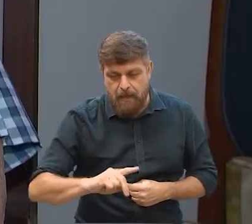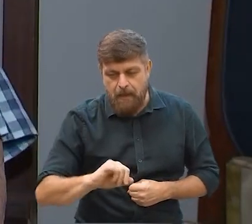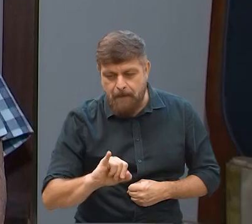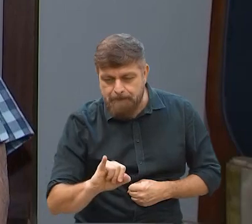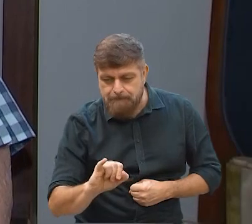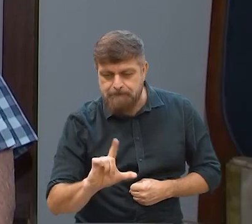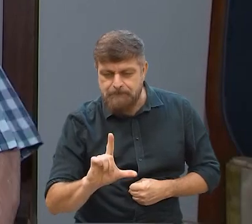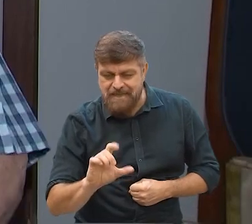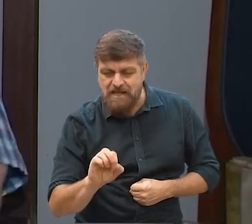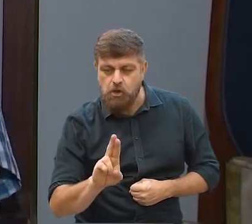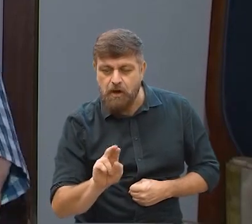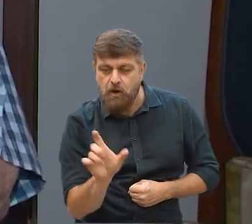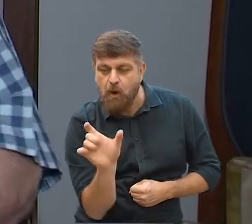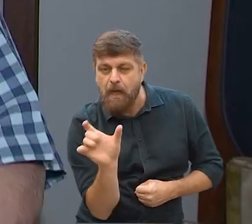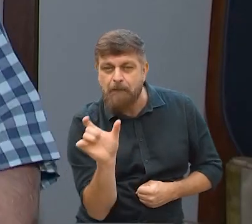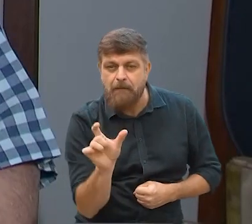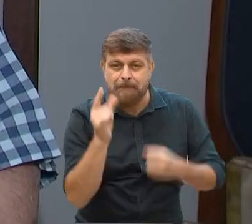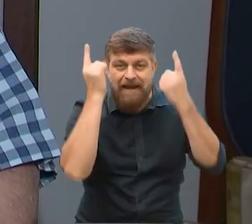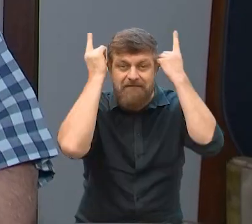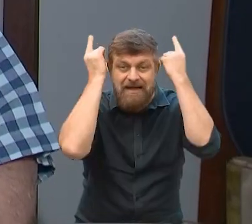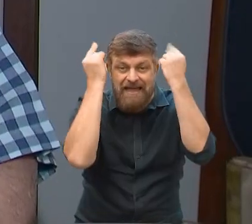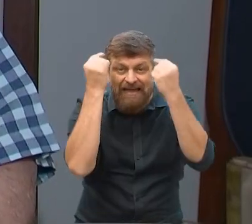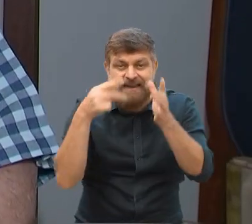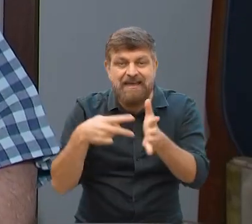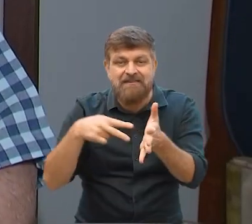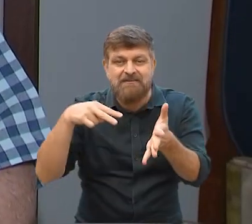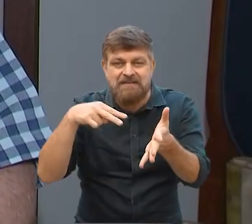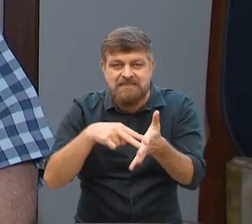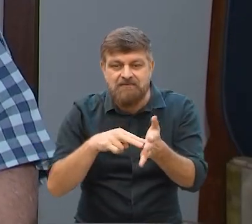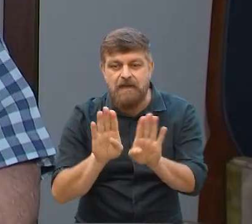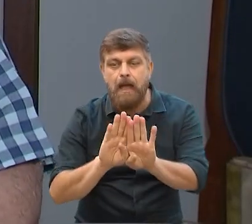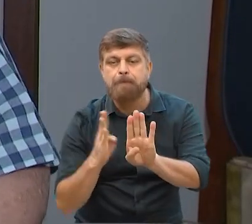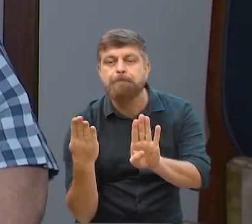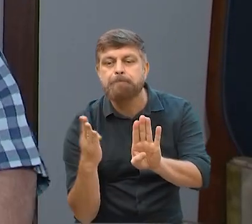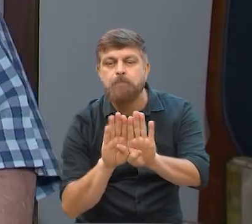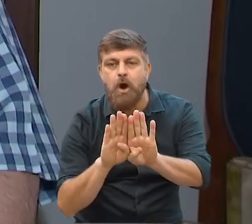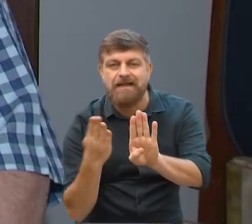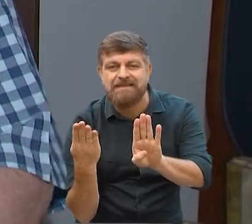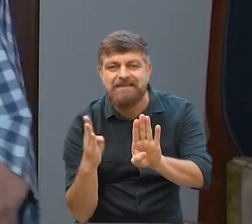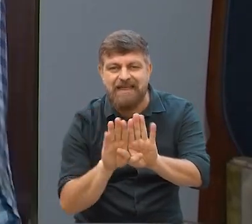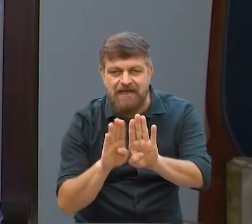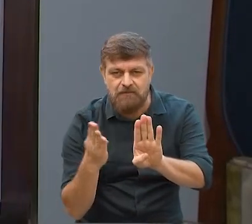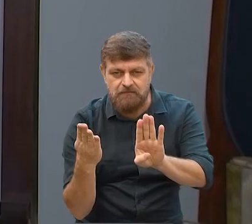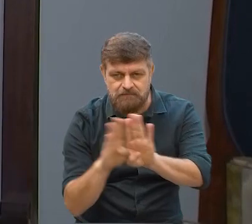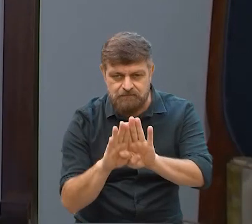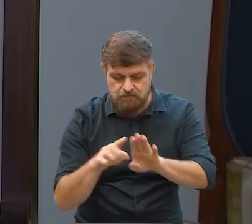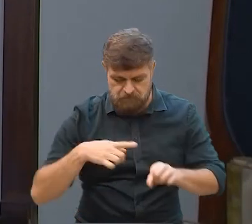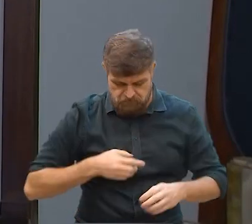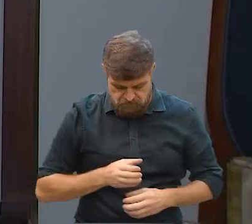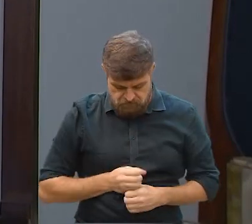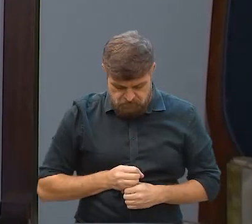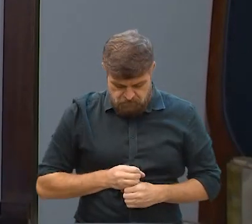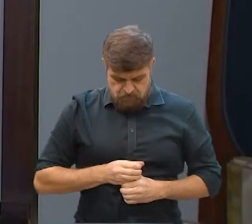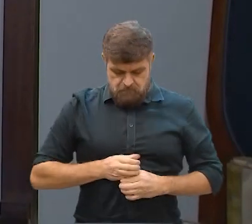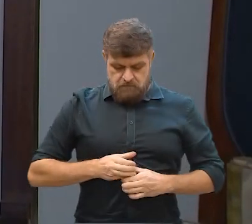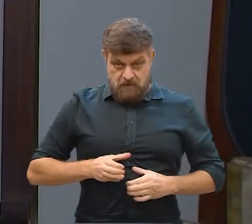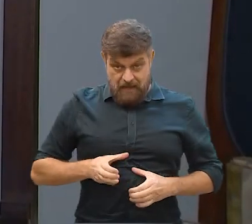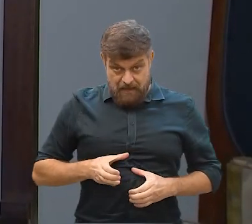dizer porteira. É a porteira, é a passagem do estômago para o intestino delgado, no caso para o duodeno. Então esse esfíncter se